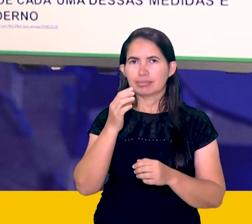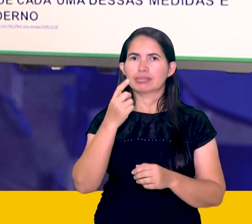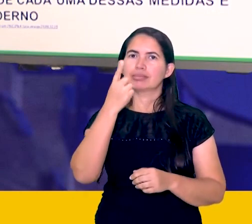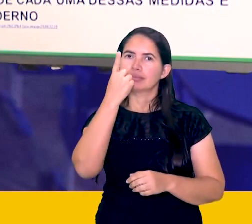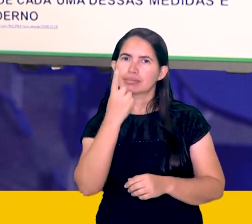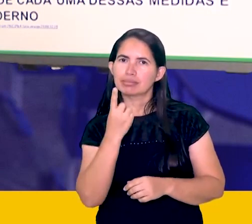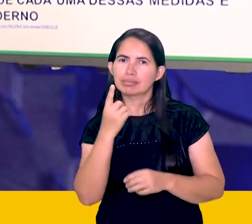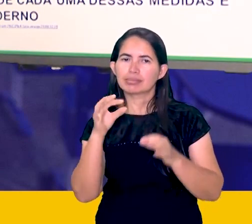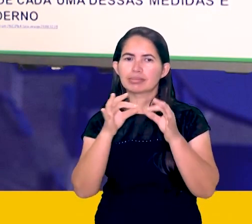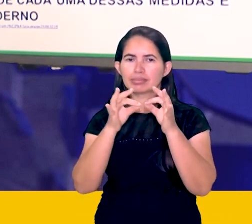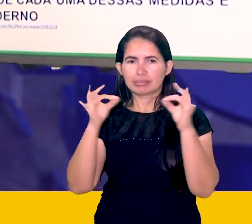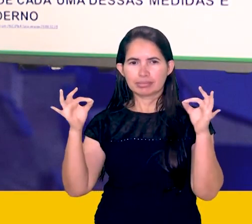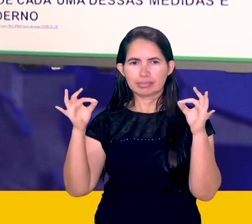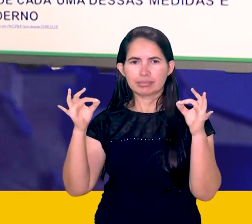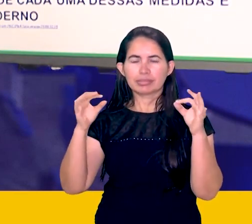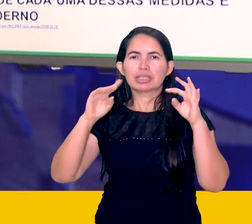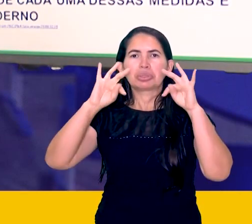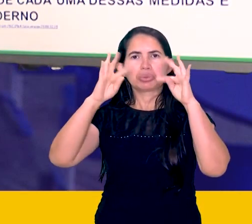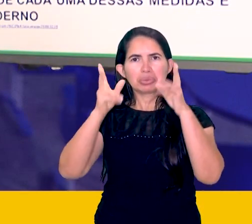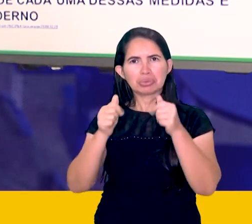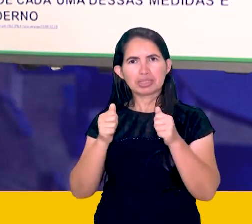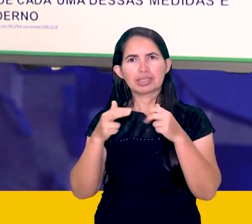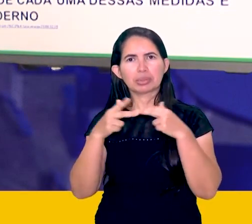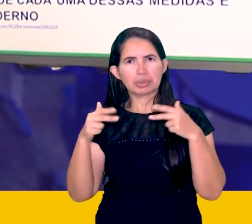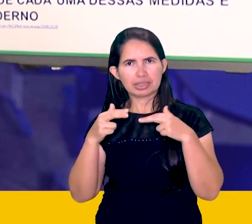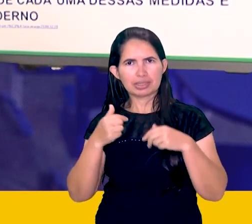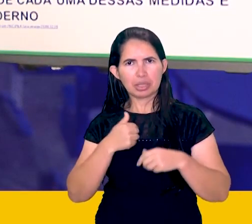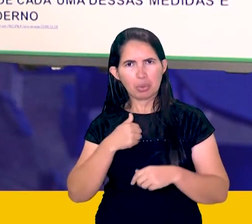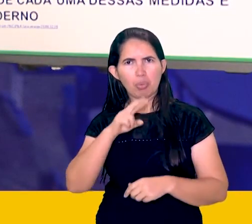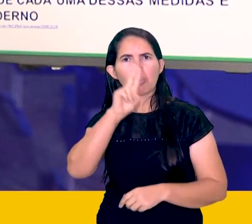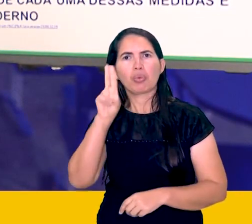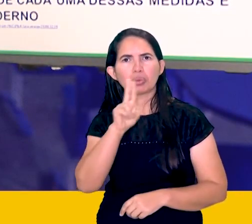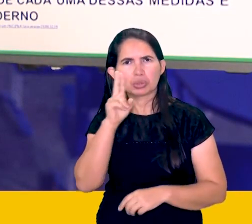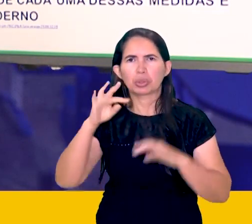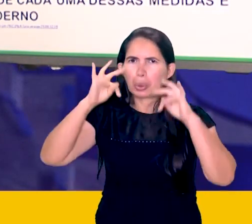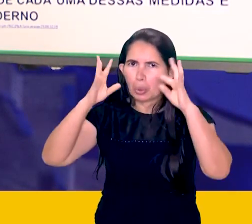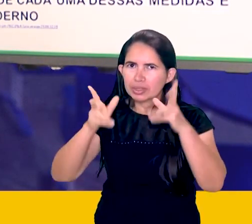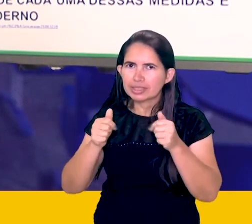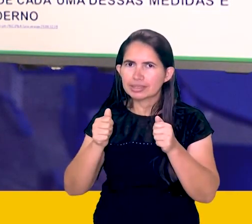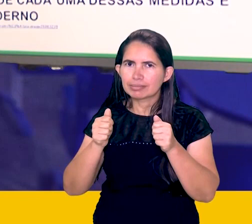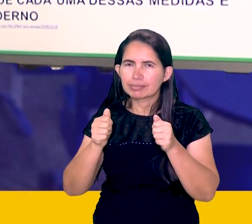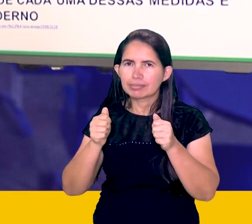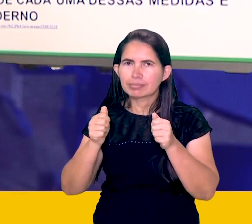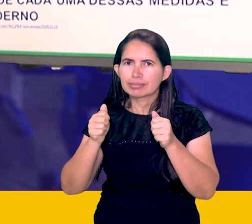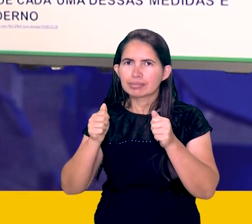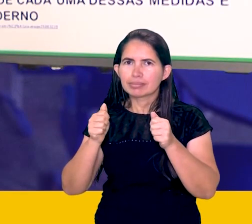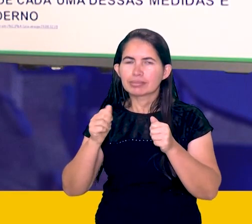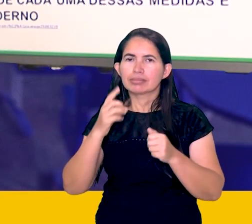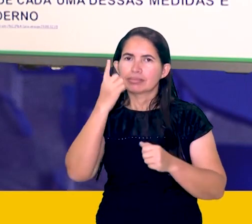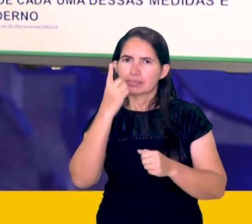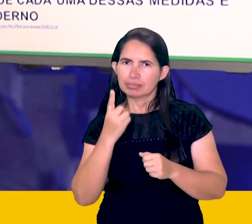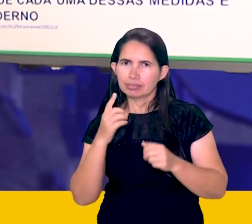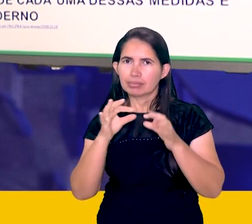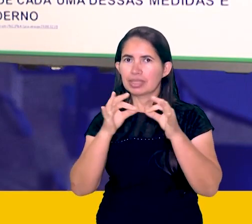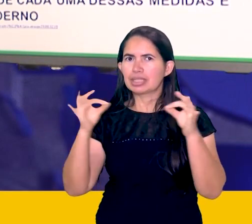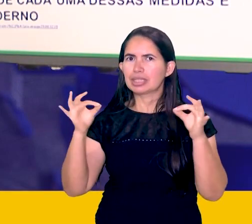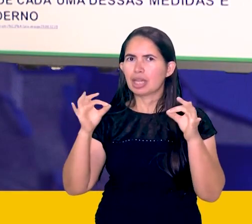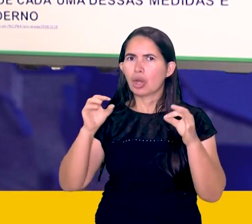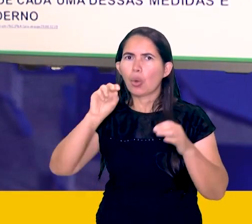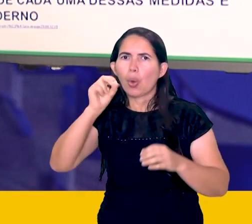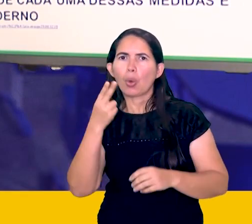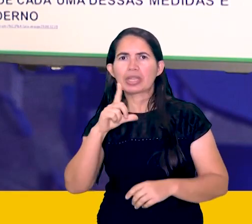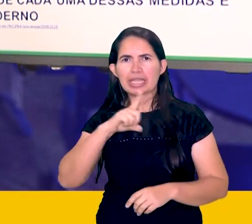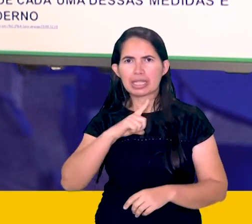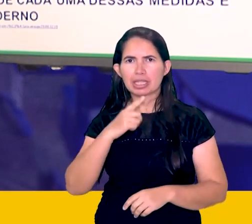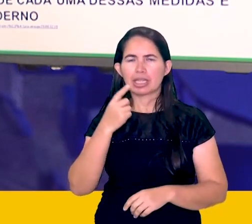medida. Será que em todos os casos eu utilizo todas as unidades de medida? Ou existe uma